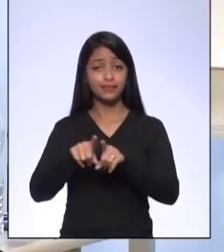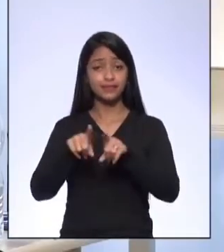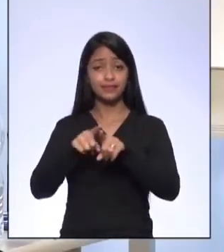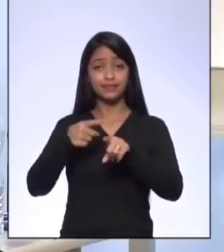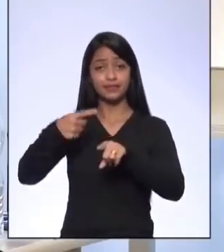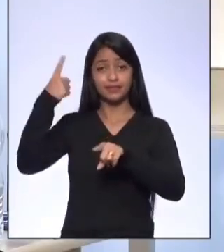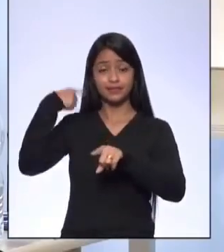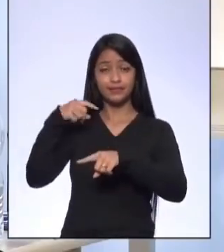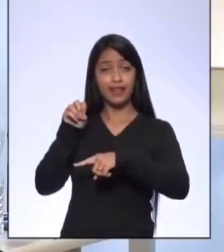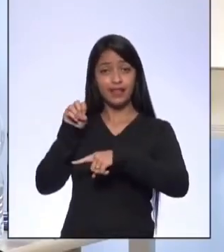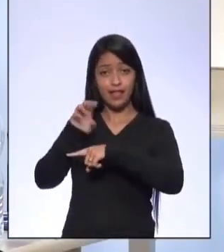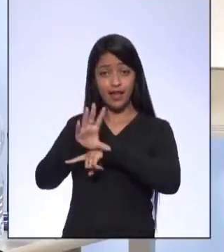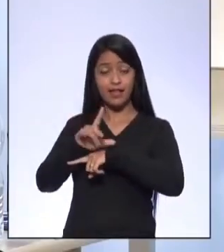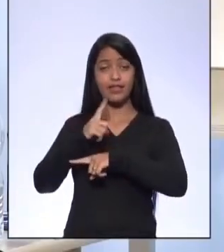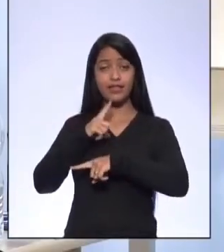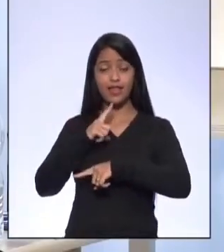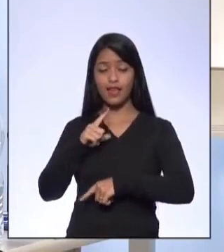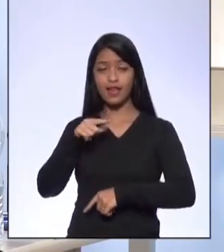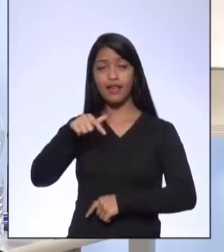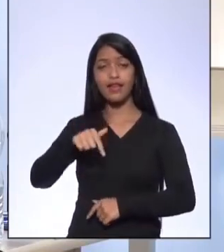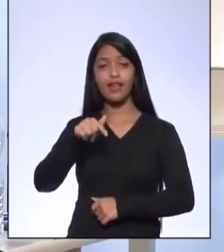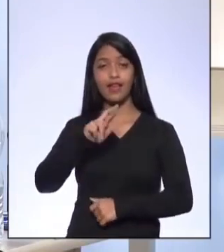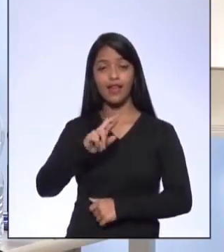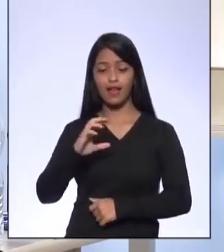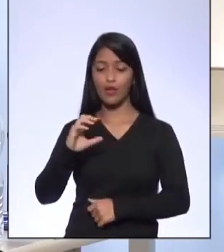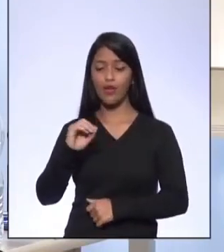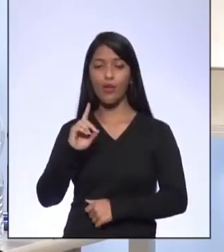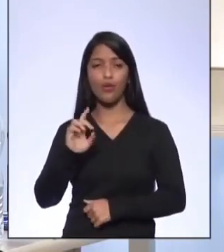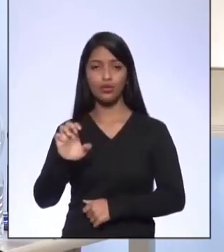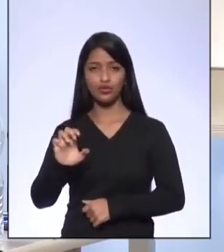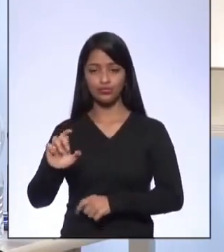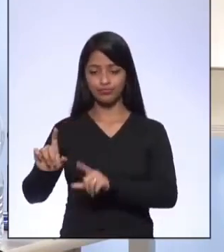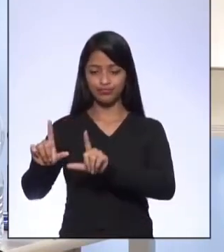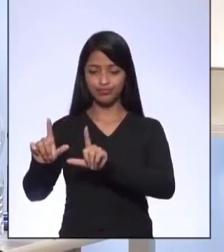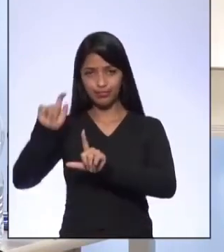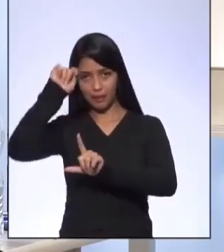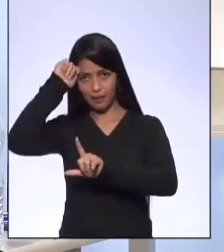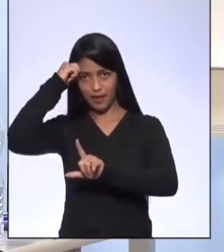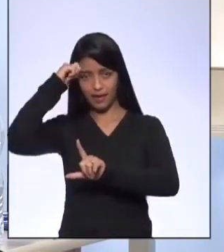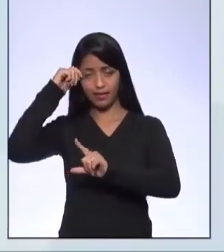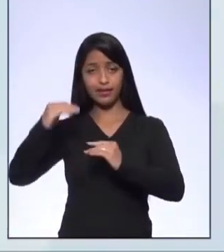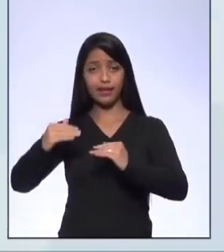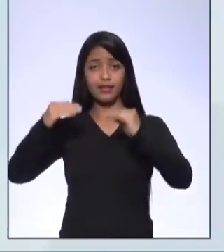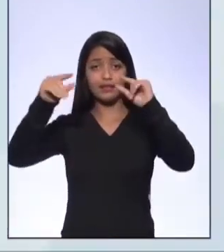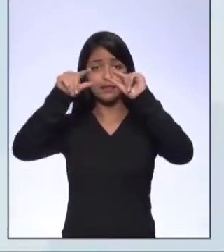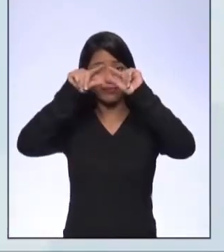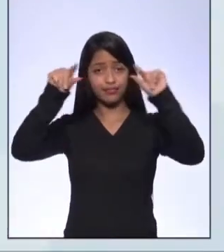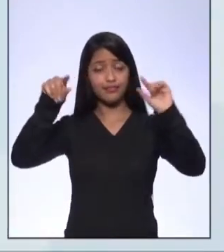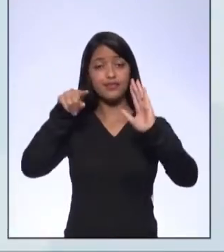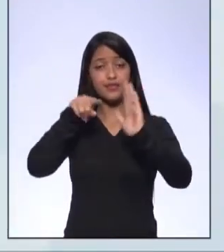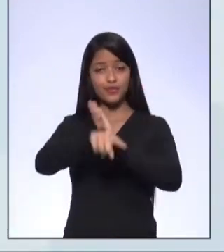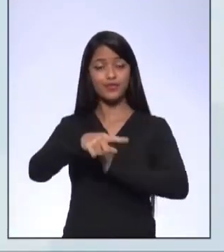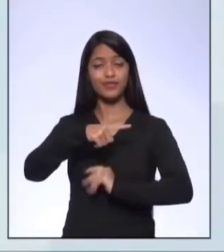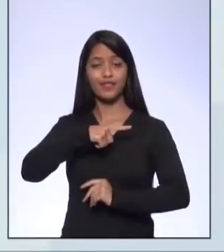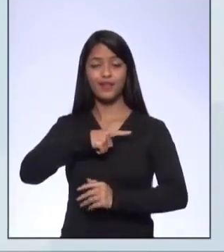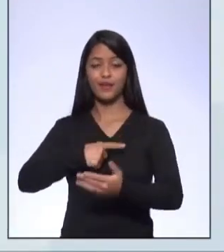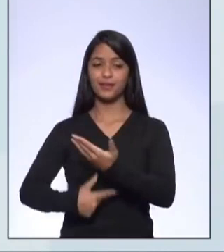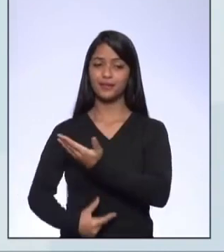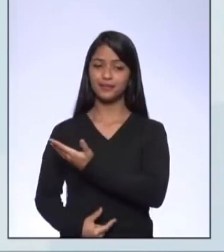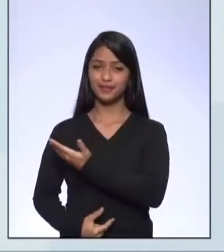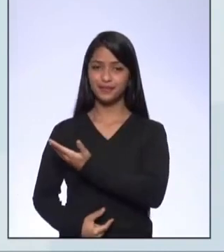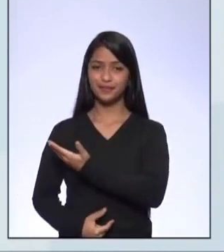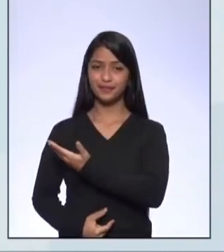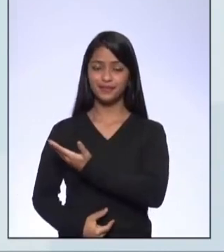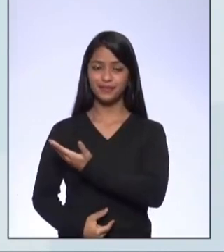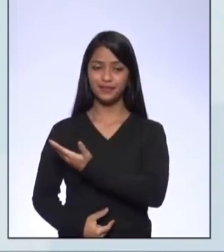vocês. Vamos pôr de novo na tela o código com a pergunta. What qualities do you have? Então, olha aí. Então a